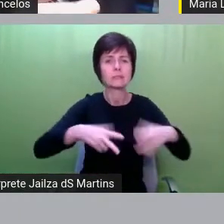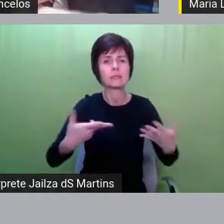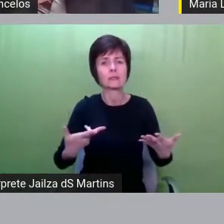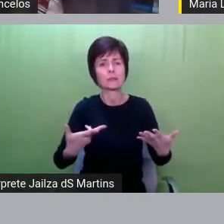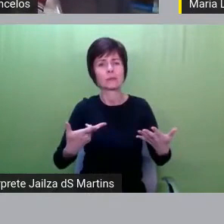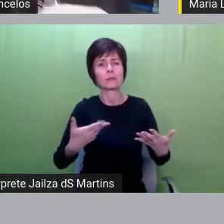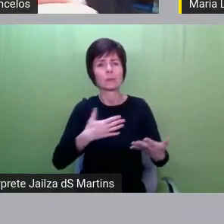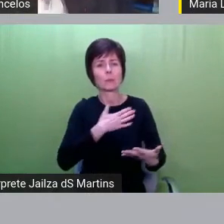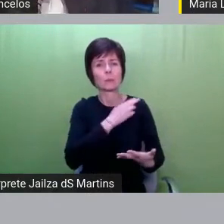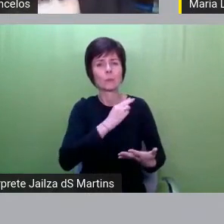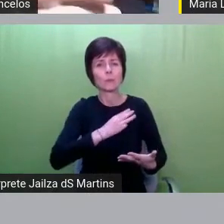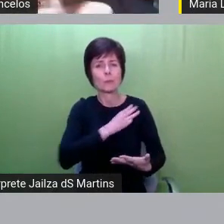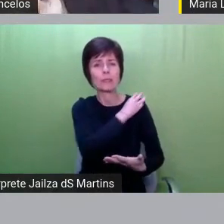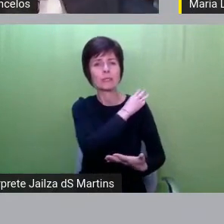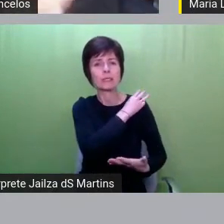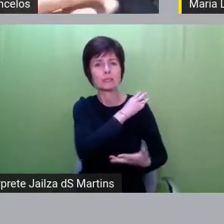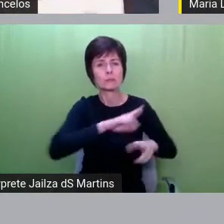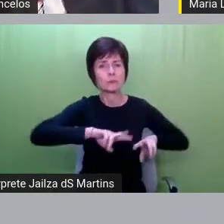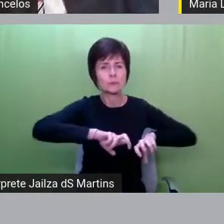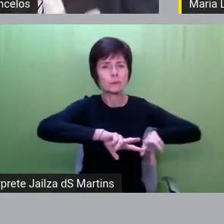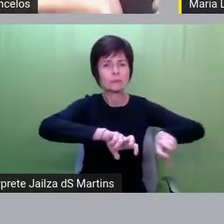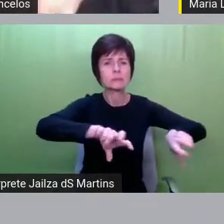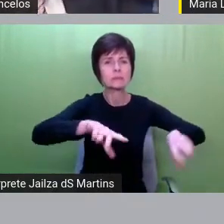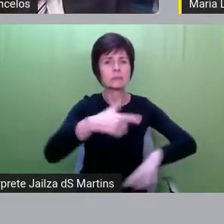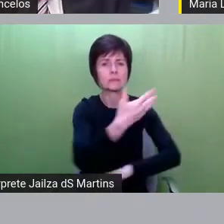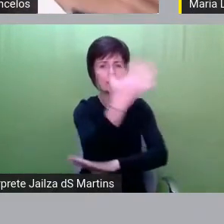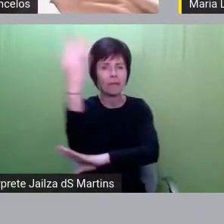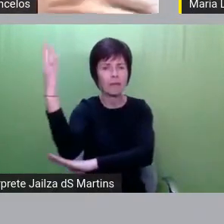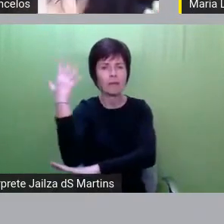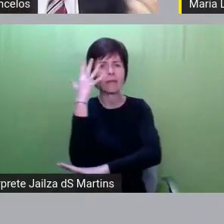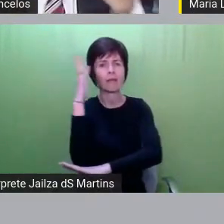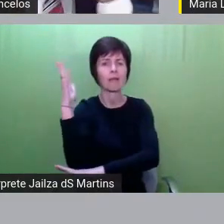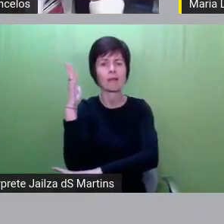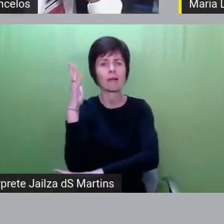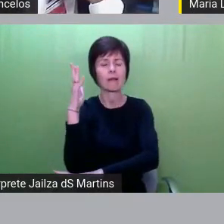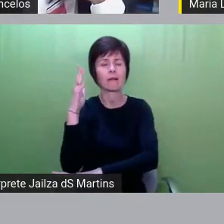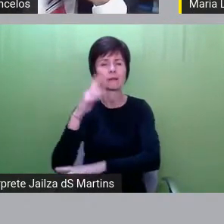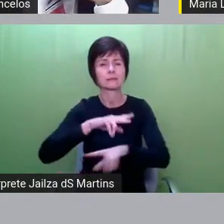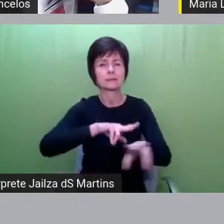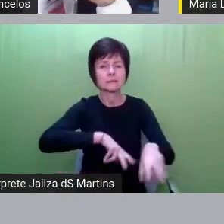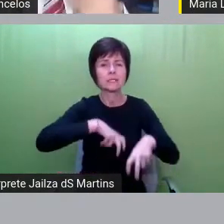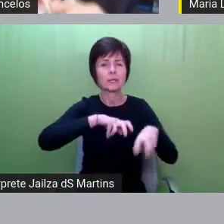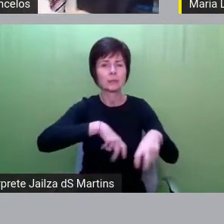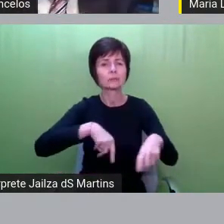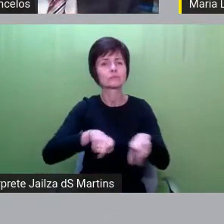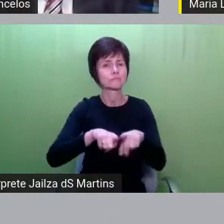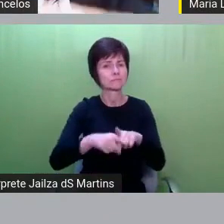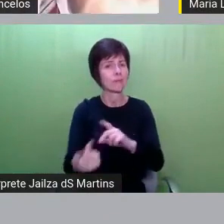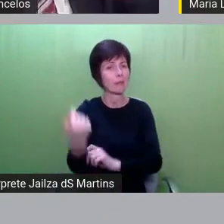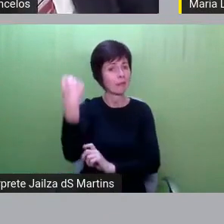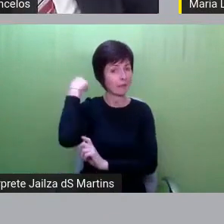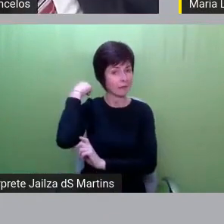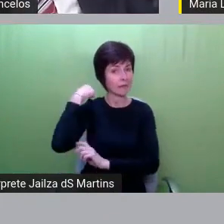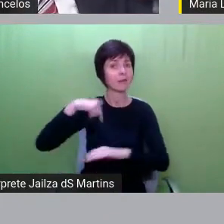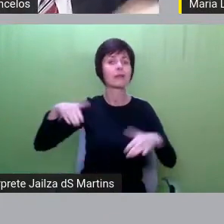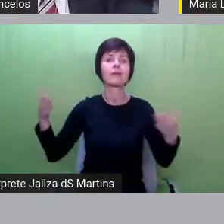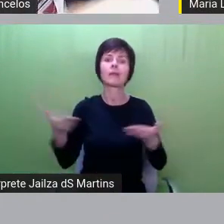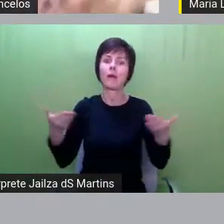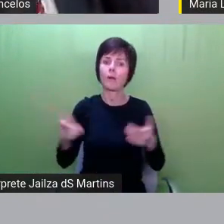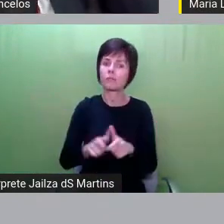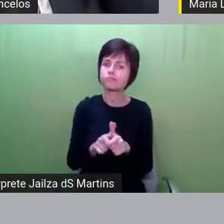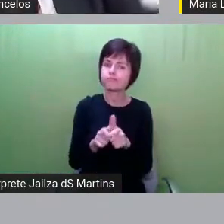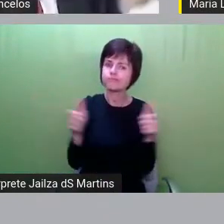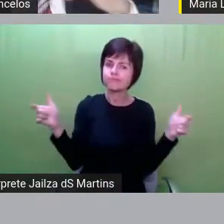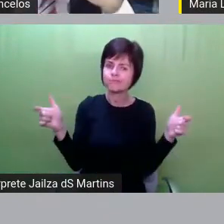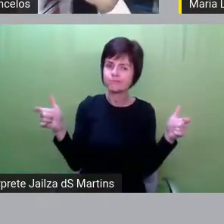da exploração dos recursos minerais, telecomunicações, empresas estrangeiras, já naquela época, e agora elevada ao